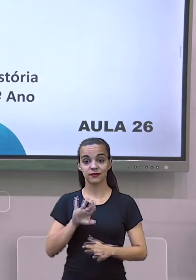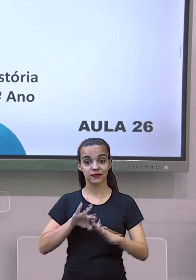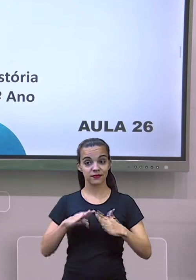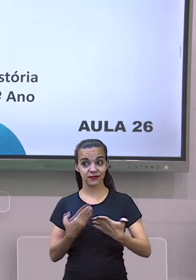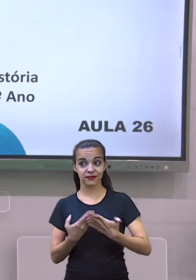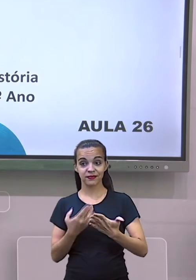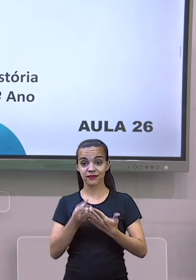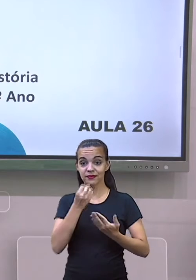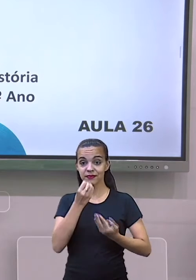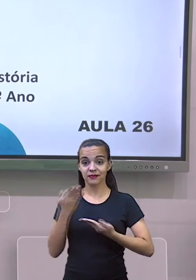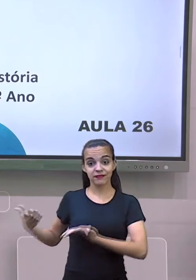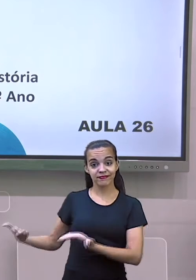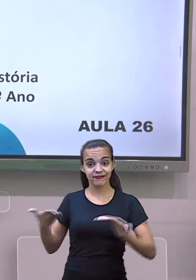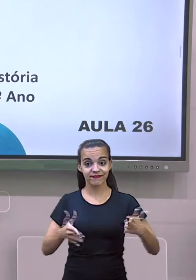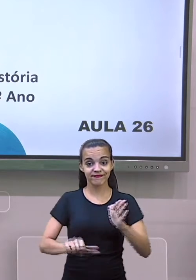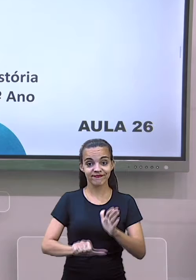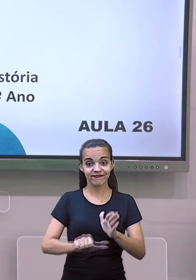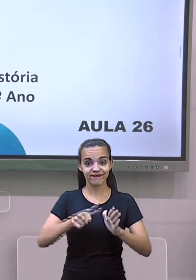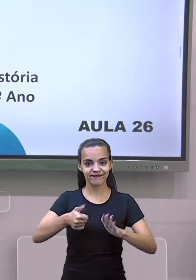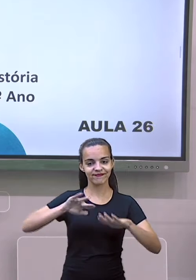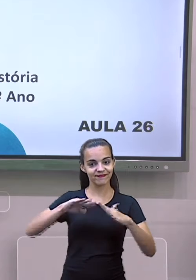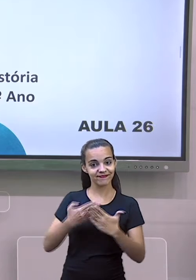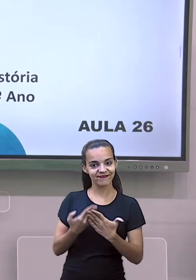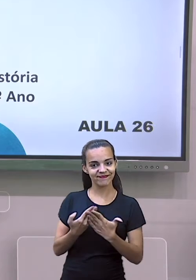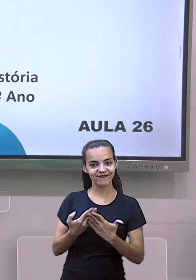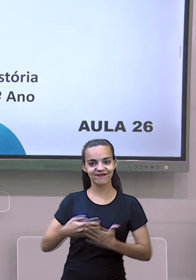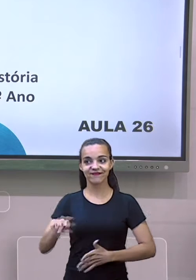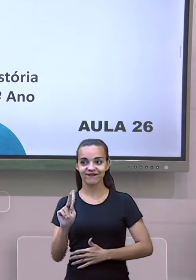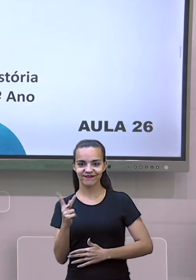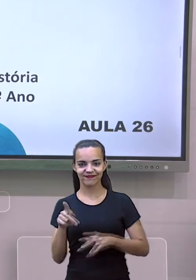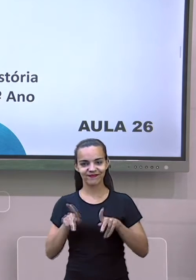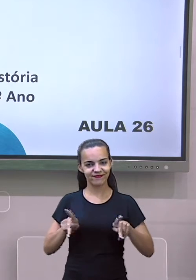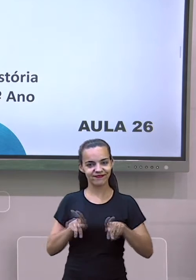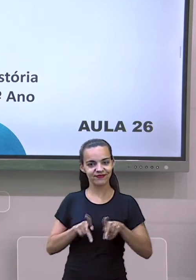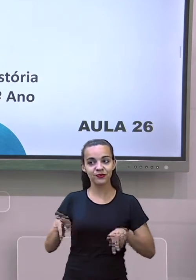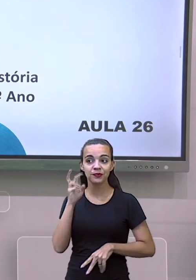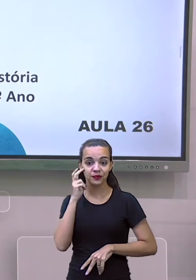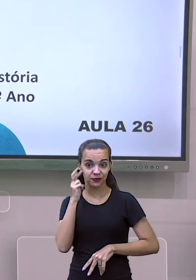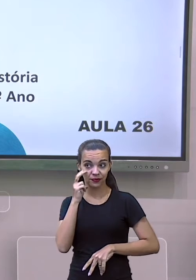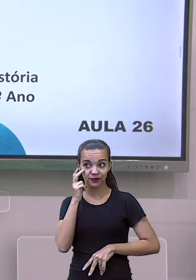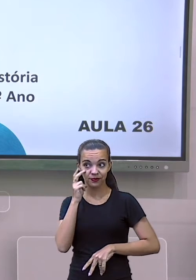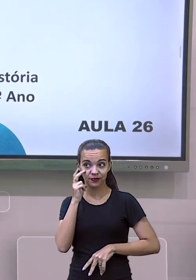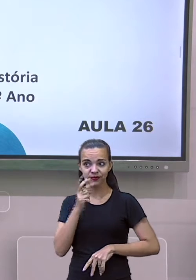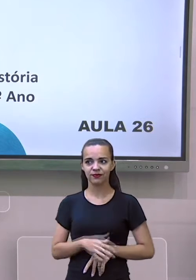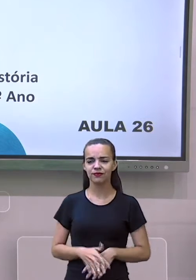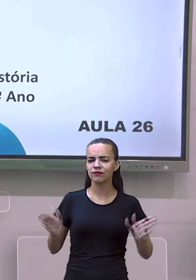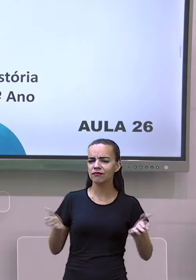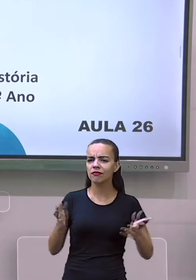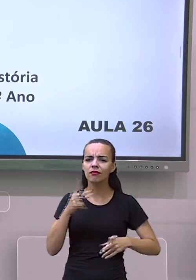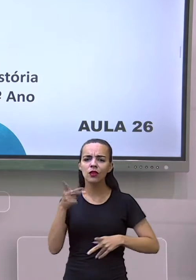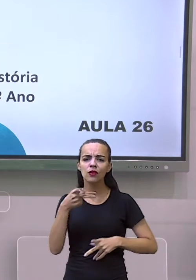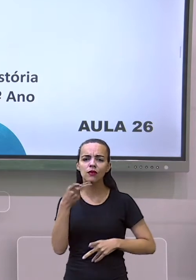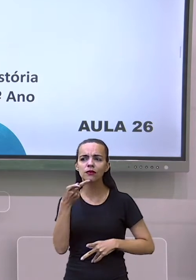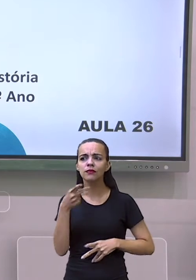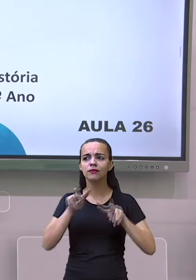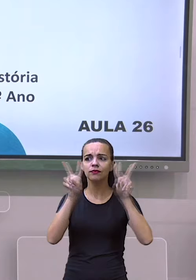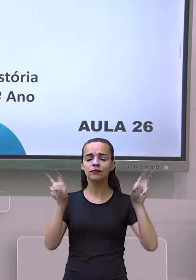Estudantes, bem-vindos a mais uma aula de História. Sou Jorge Joelli, seu professor. Hoje nós vamos falar